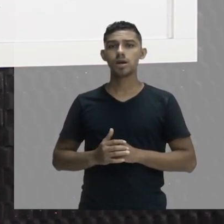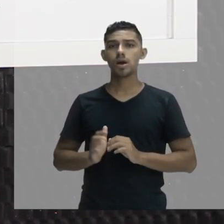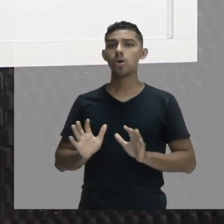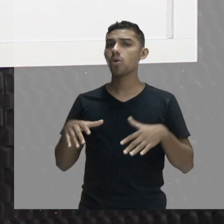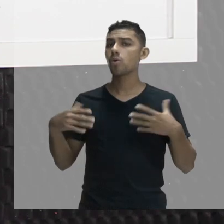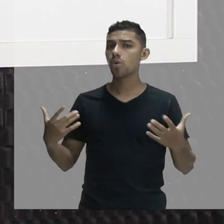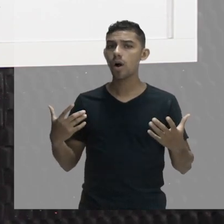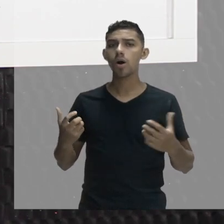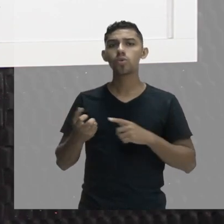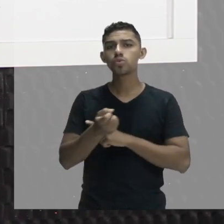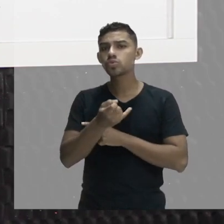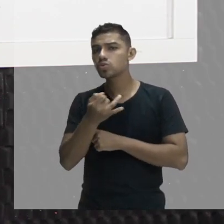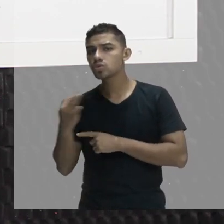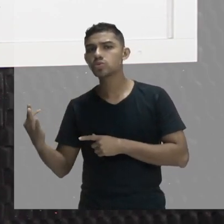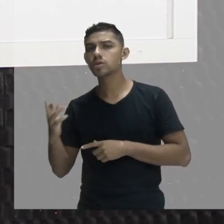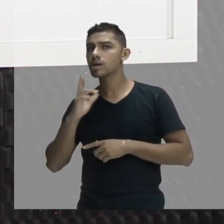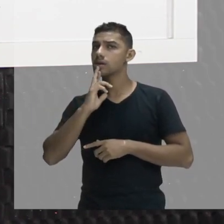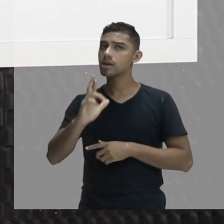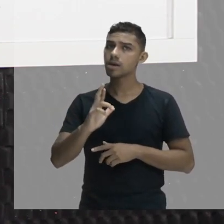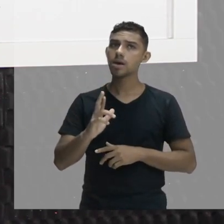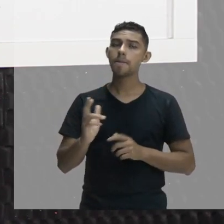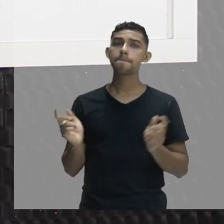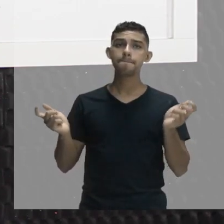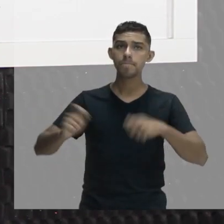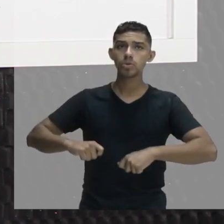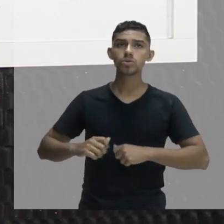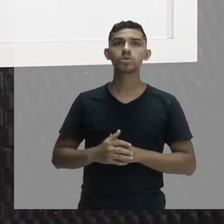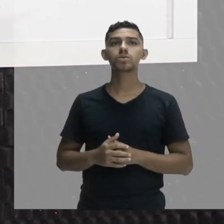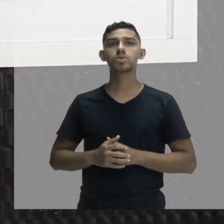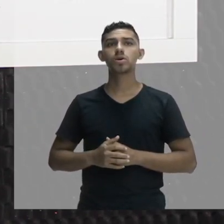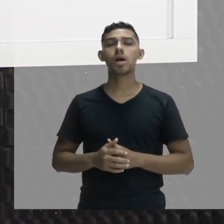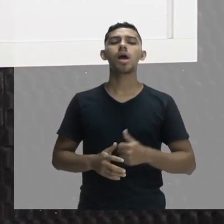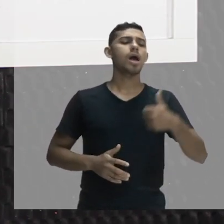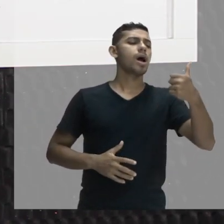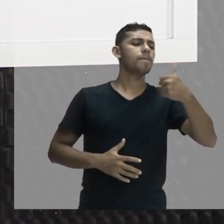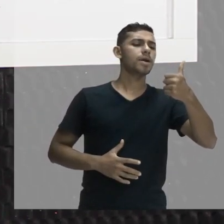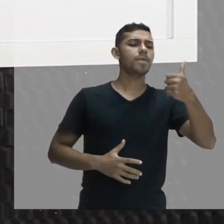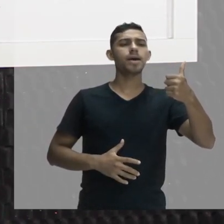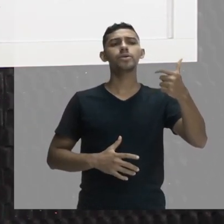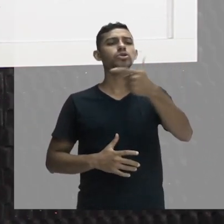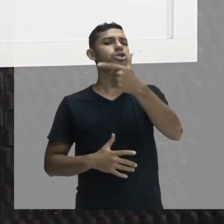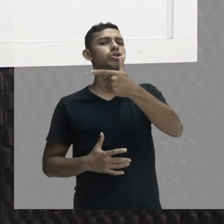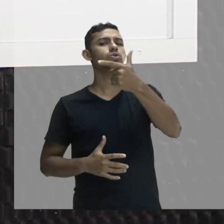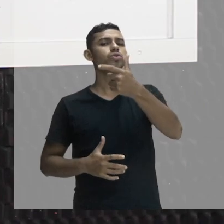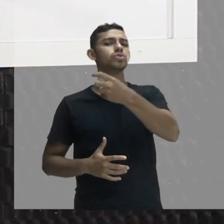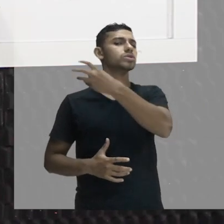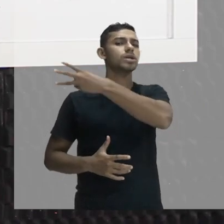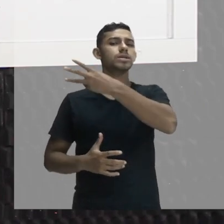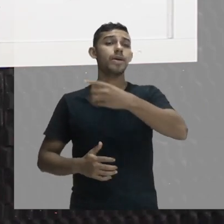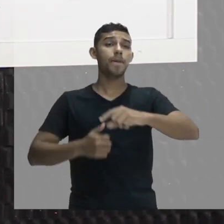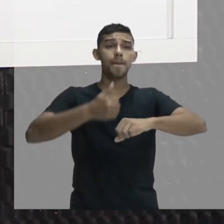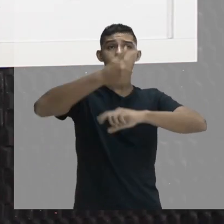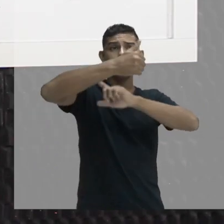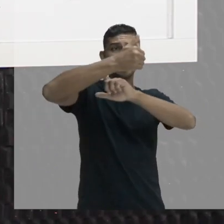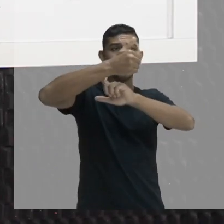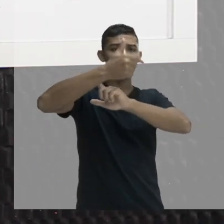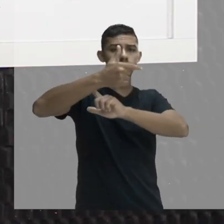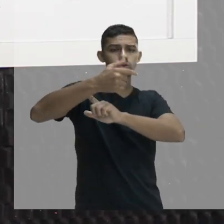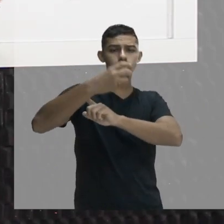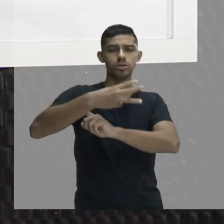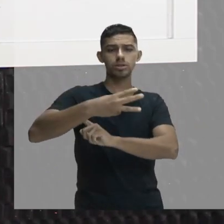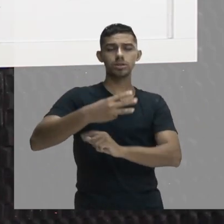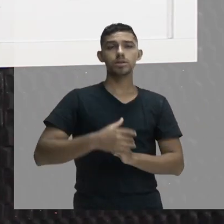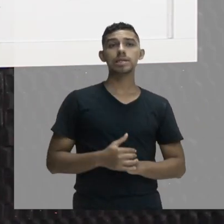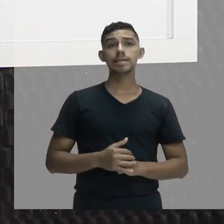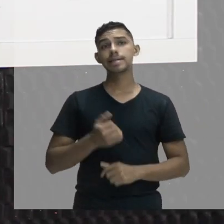qual é a quantidade de resultados possíveis de eu ter o primeiro lugar, o segundo lugar e o terceiro lugar?